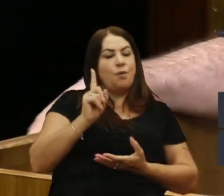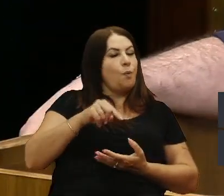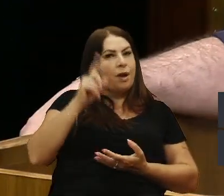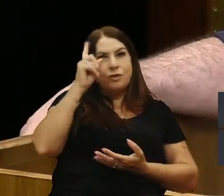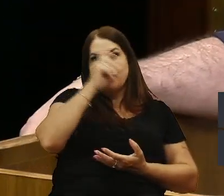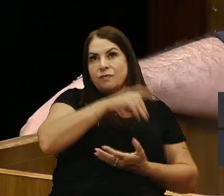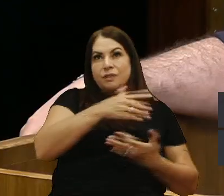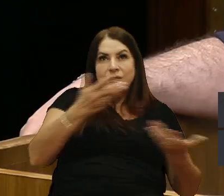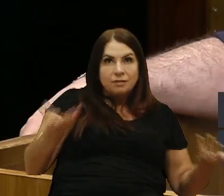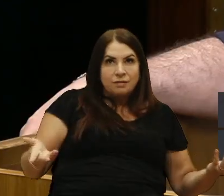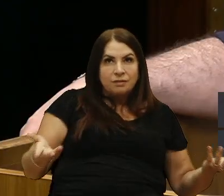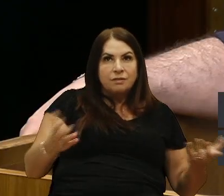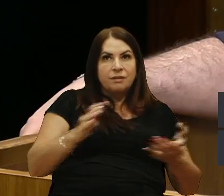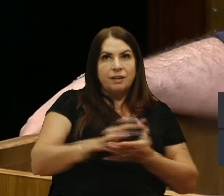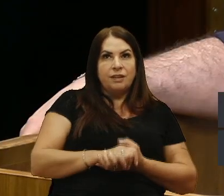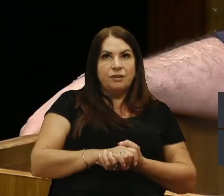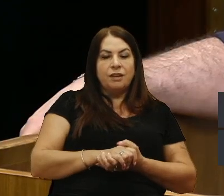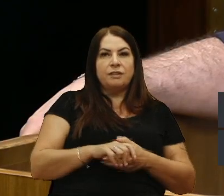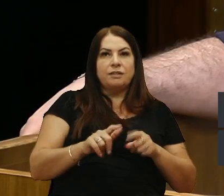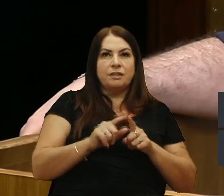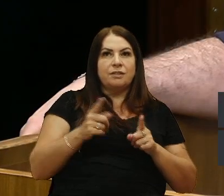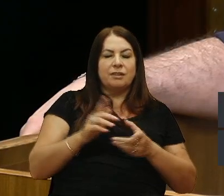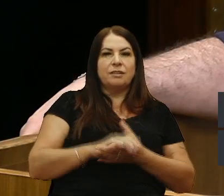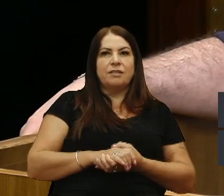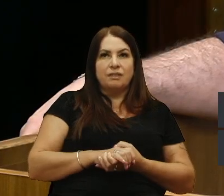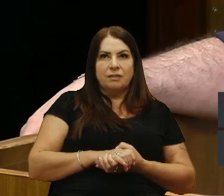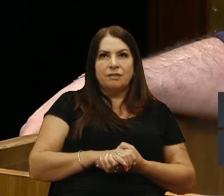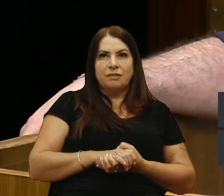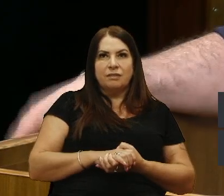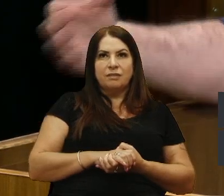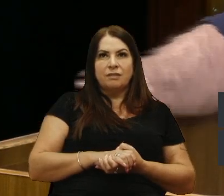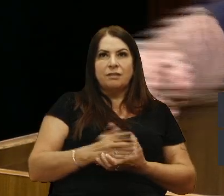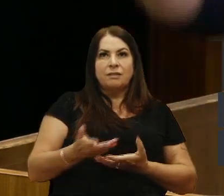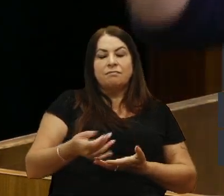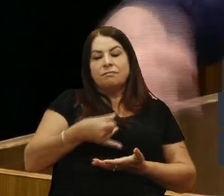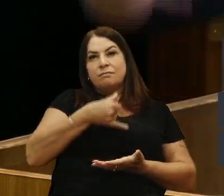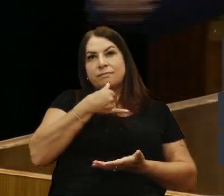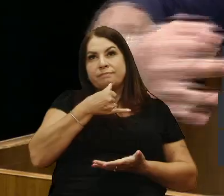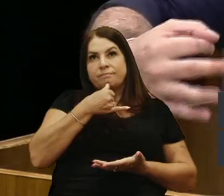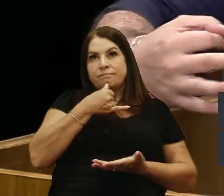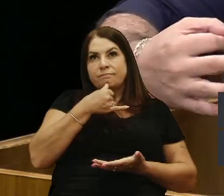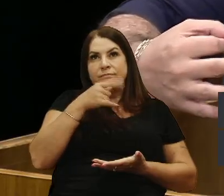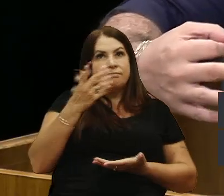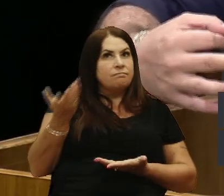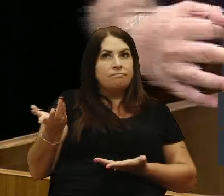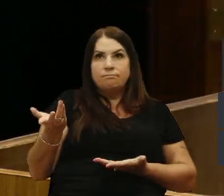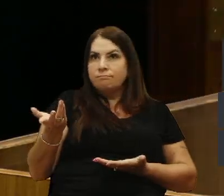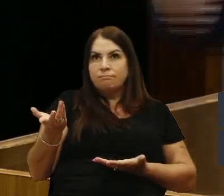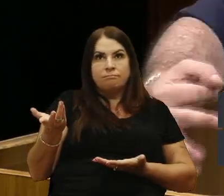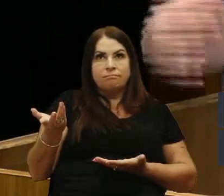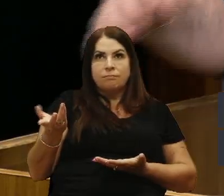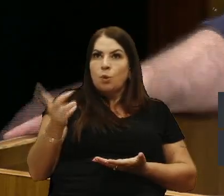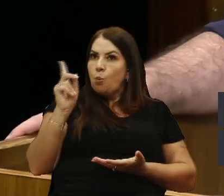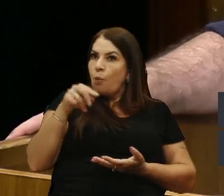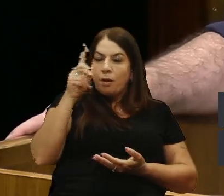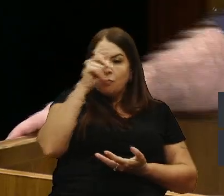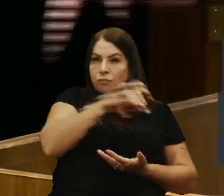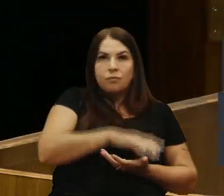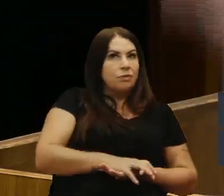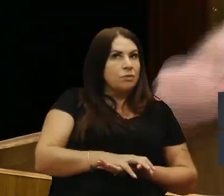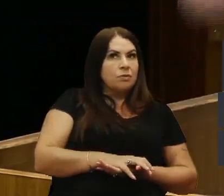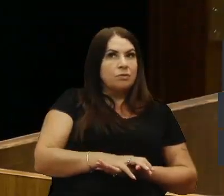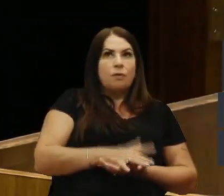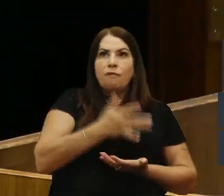difícil. Uma parte, vereador, se possível. Uma parte, vereador. Infelizmente, não é difícil.